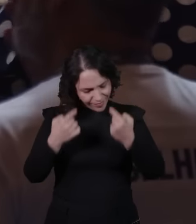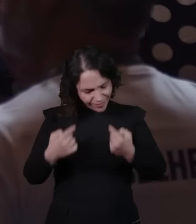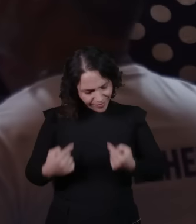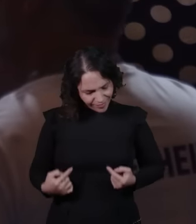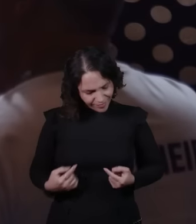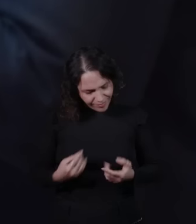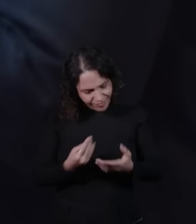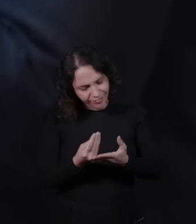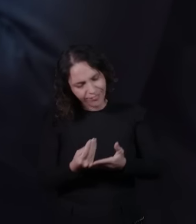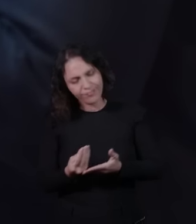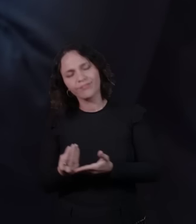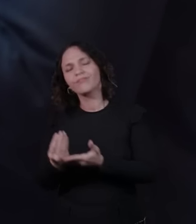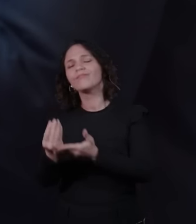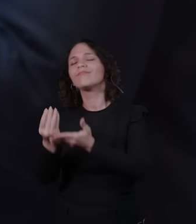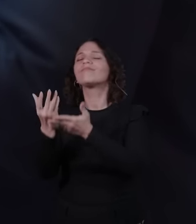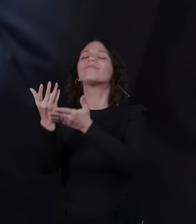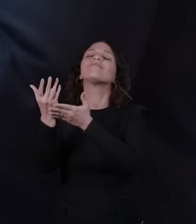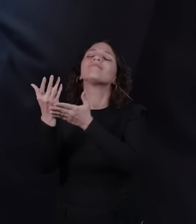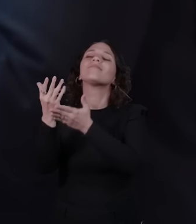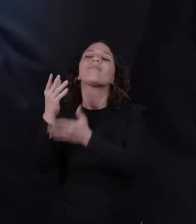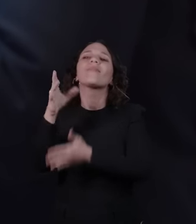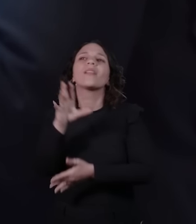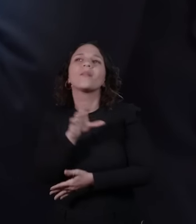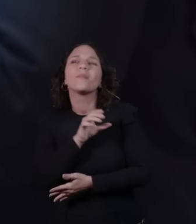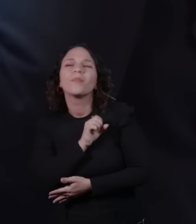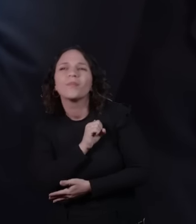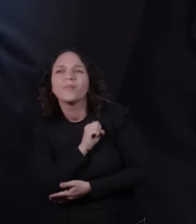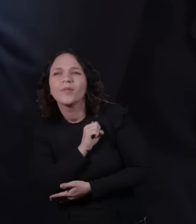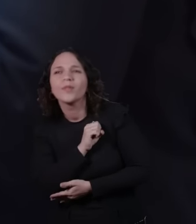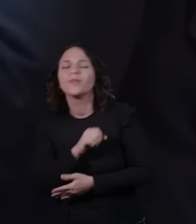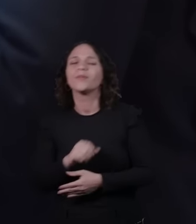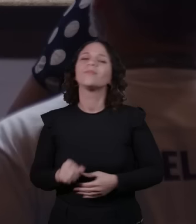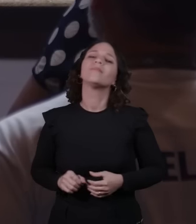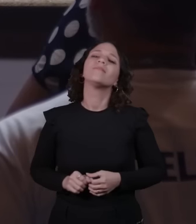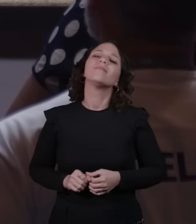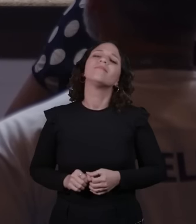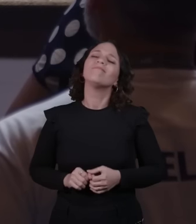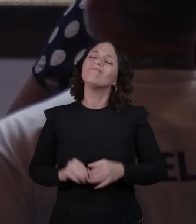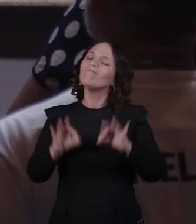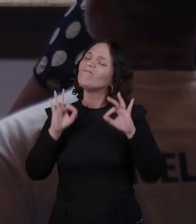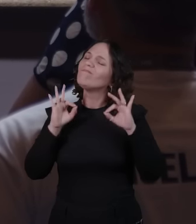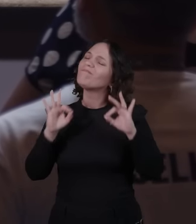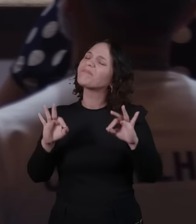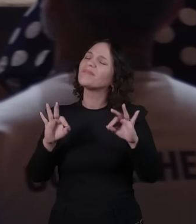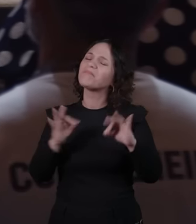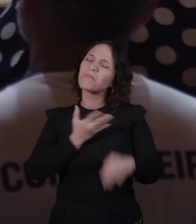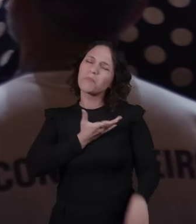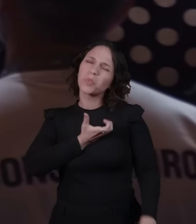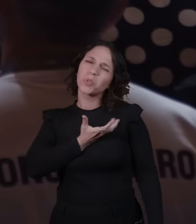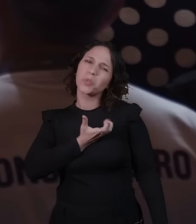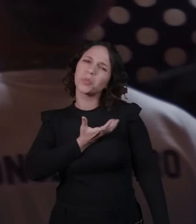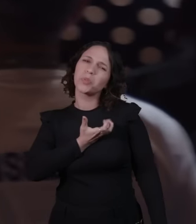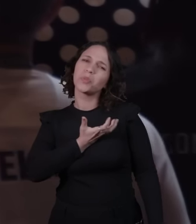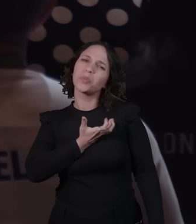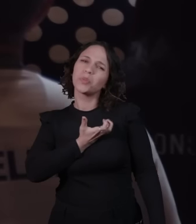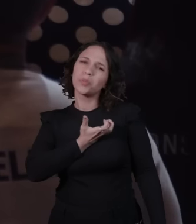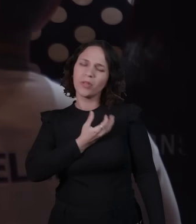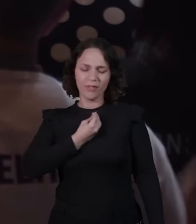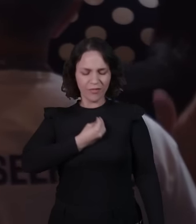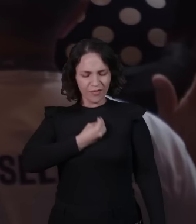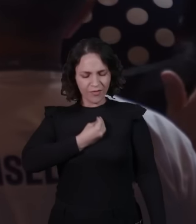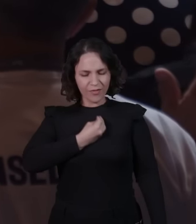ao Senhor. Eu quero te amar de todo o meu coração. Eu quero viver para